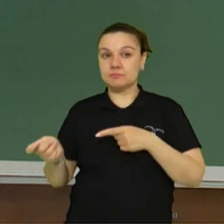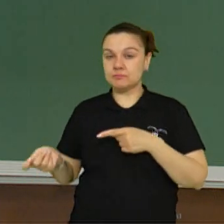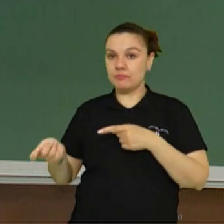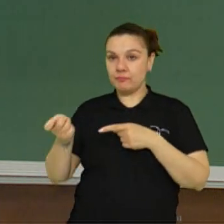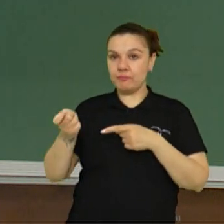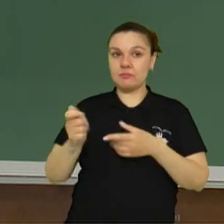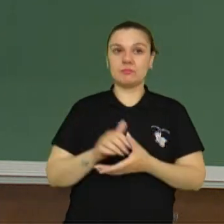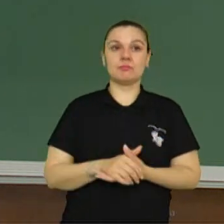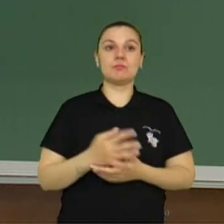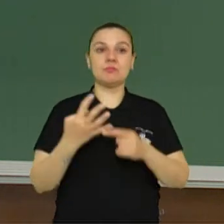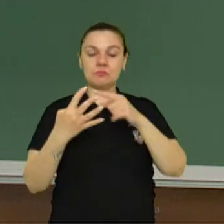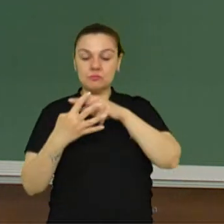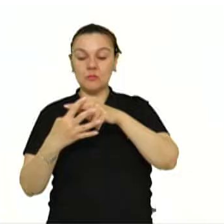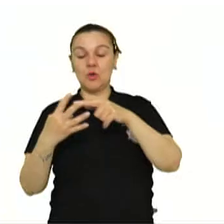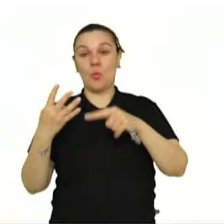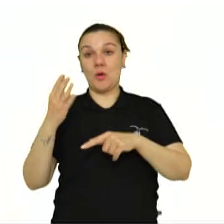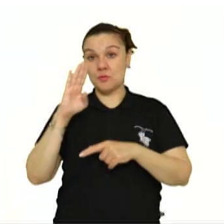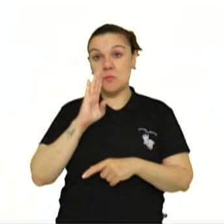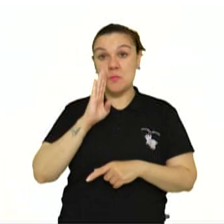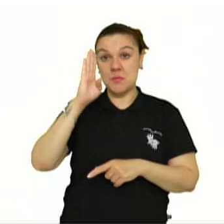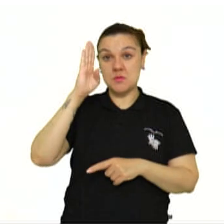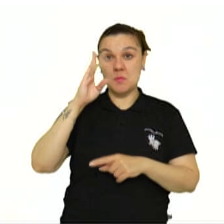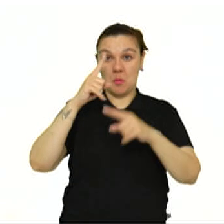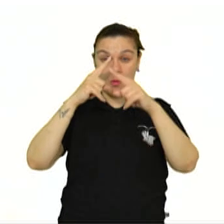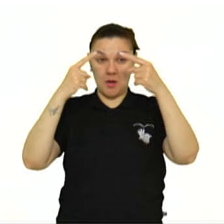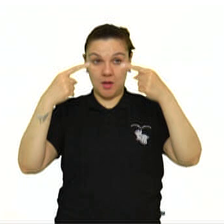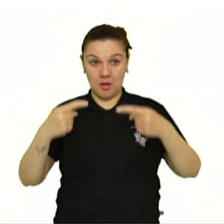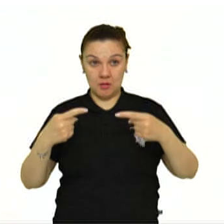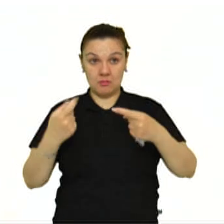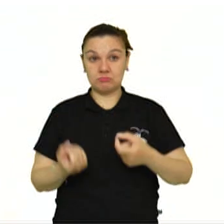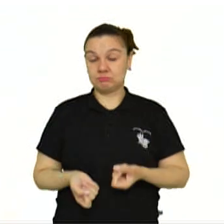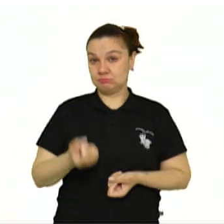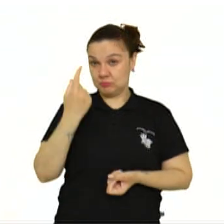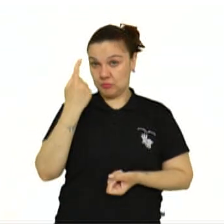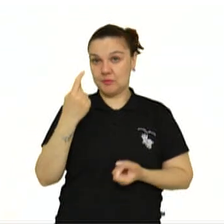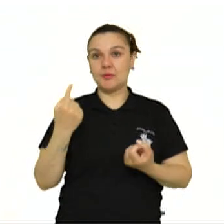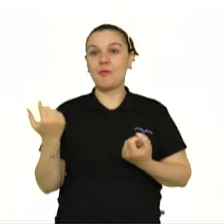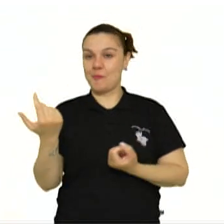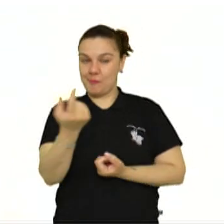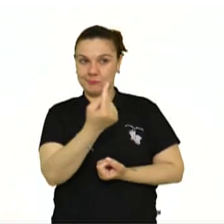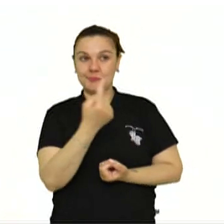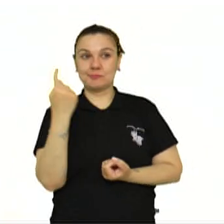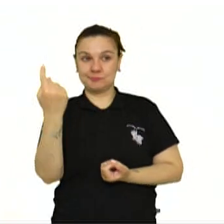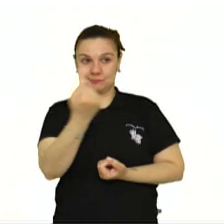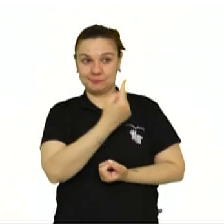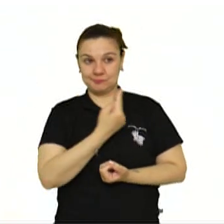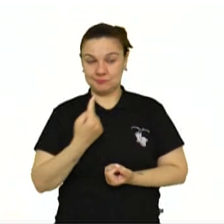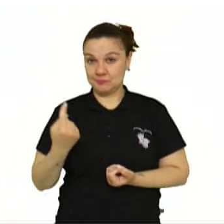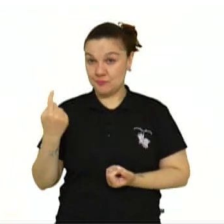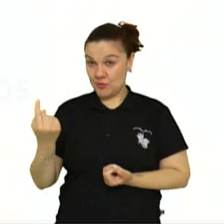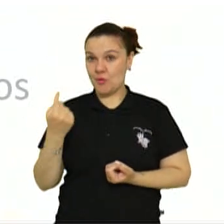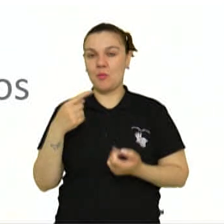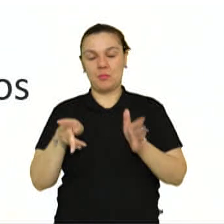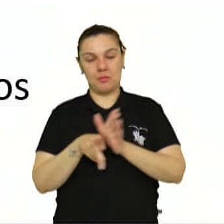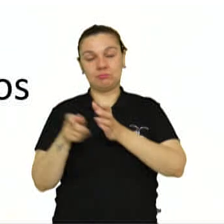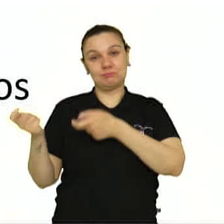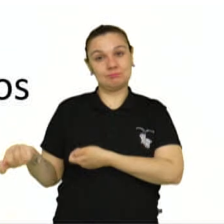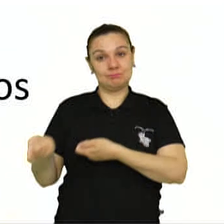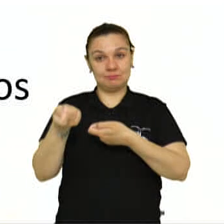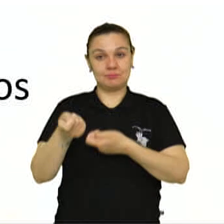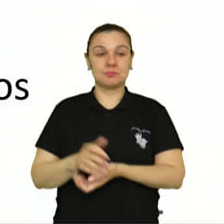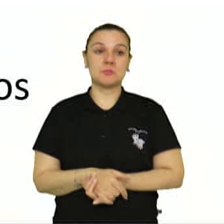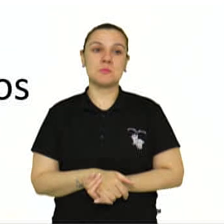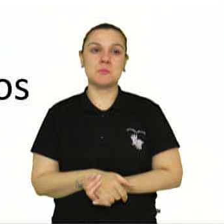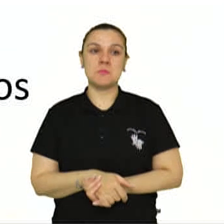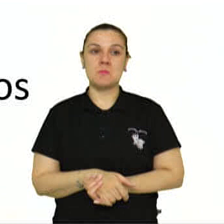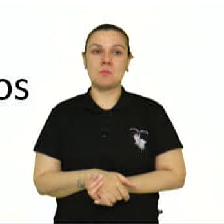campo, vencer os 4 grandes torneios é um feito tão raro quanto completar essas 4 bases no beisebol.